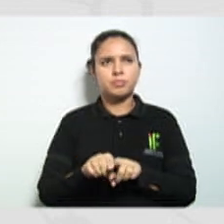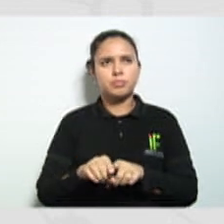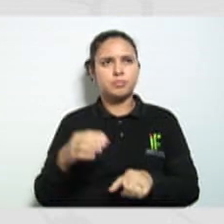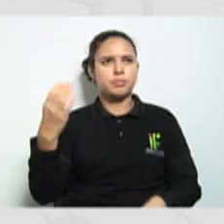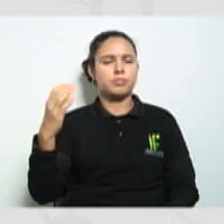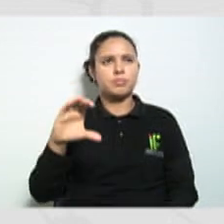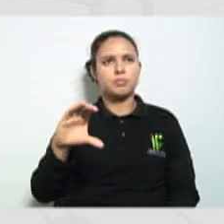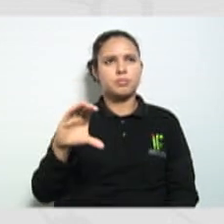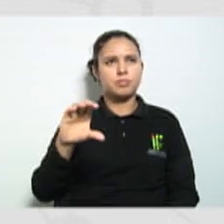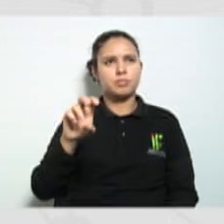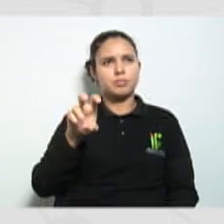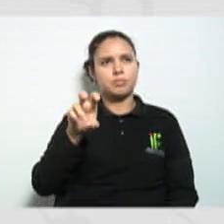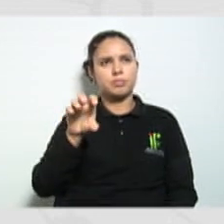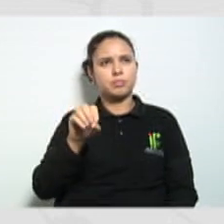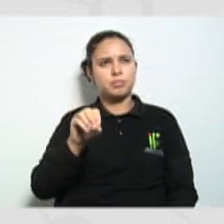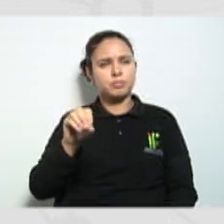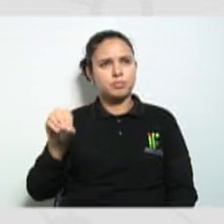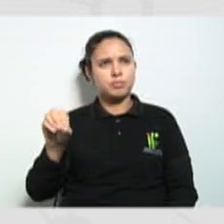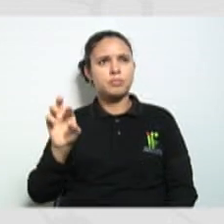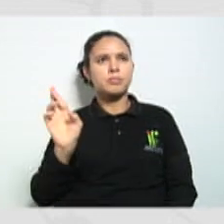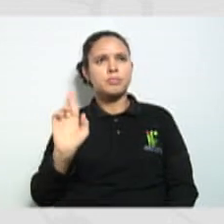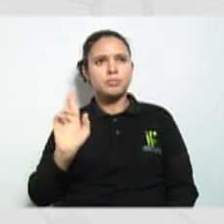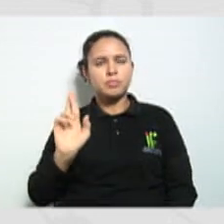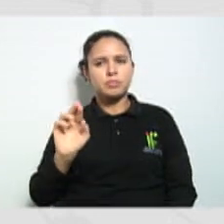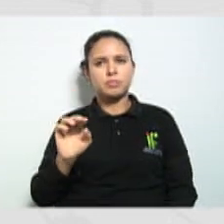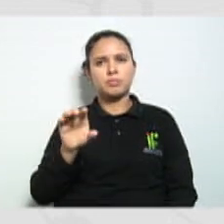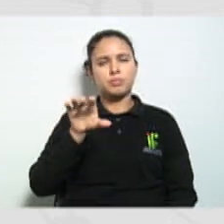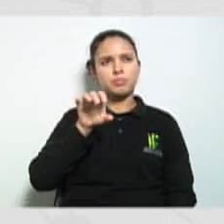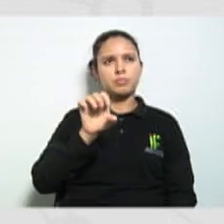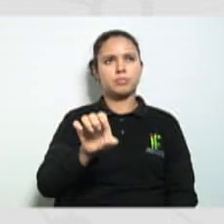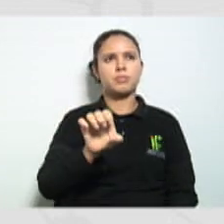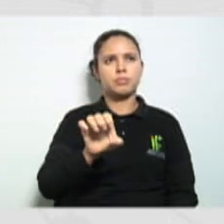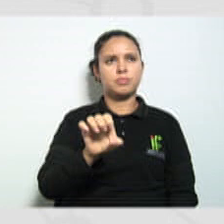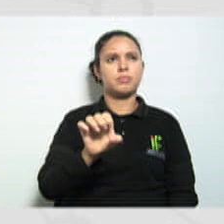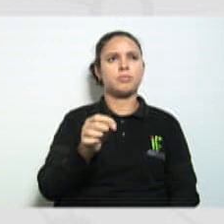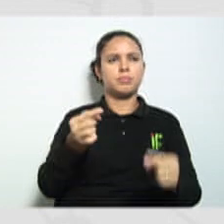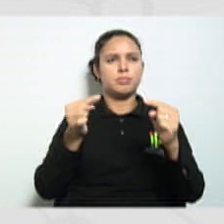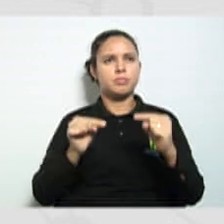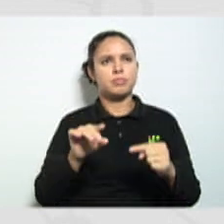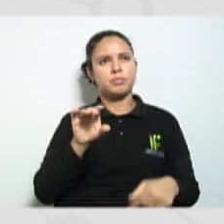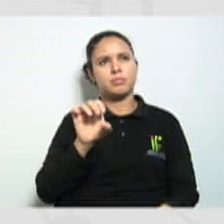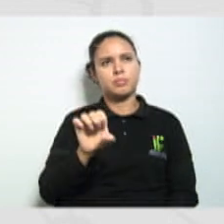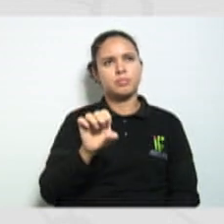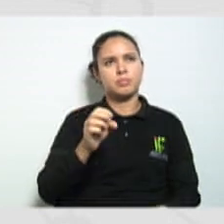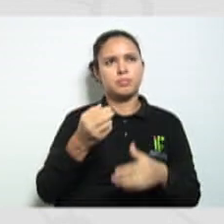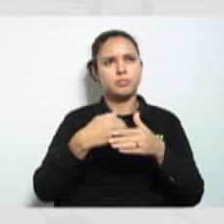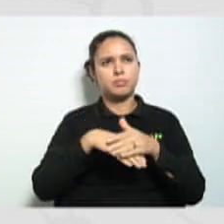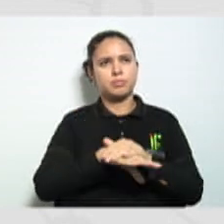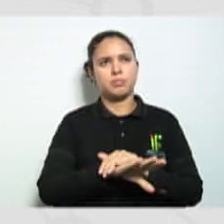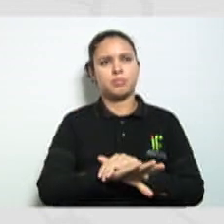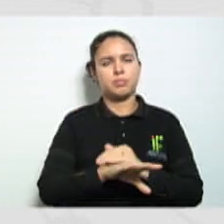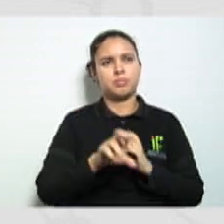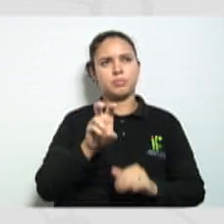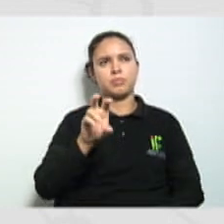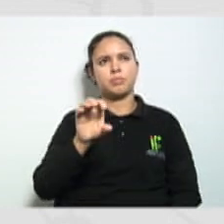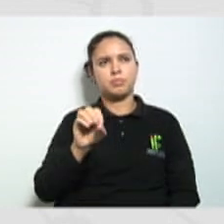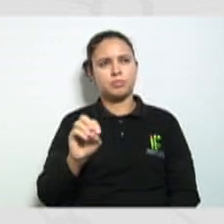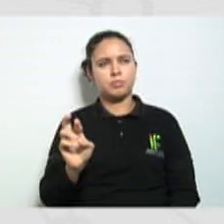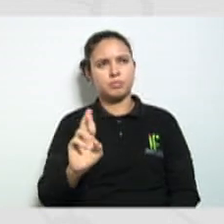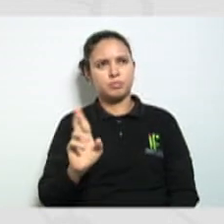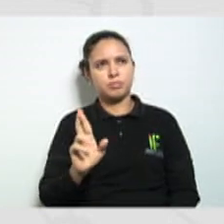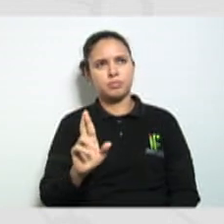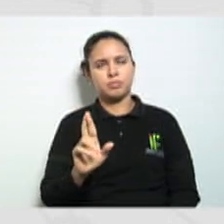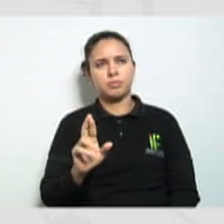com terceiros no valor de R$500 e o crédito à conta banco XY no valor de R$500. Lembrando que, pelo método